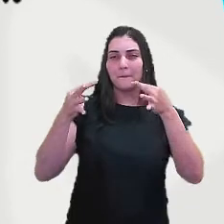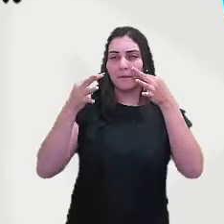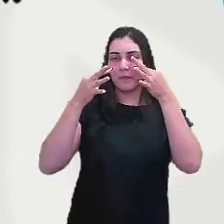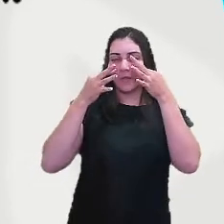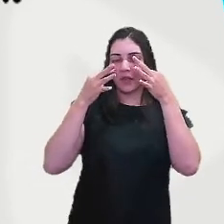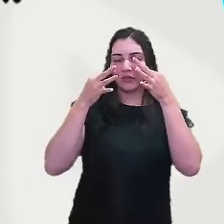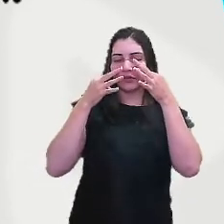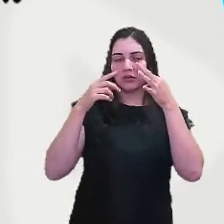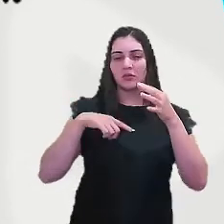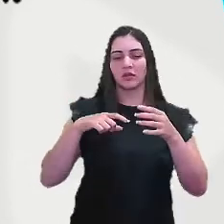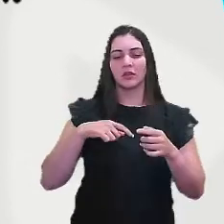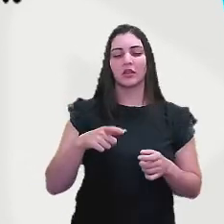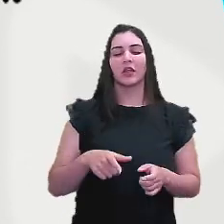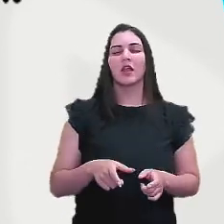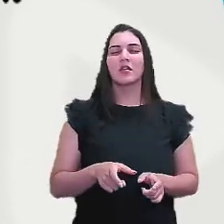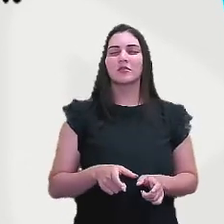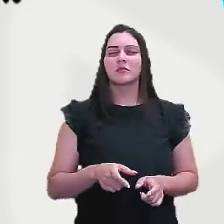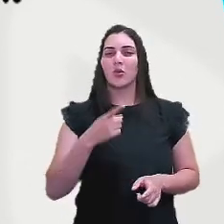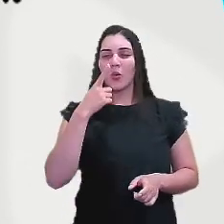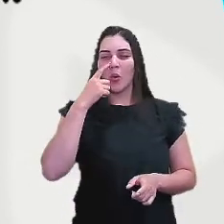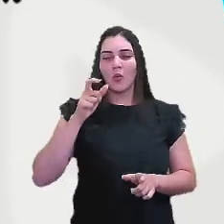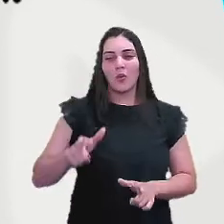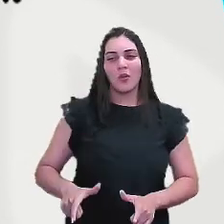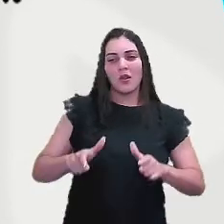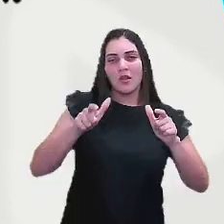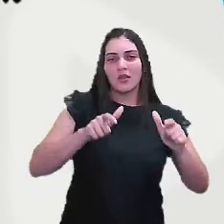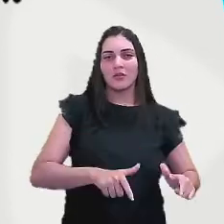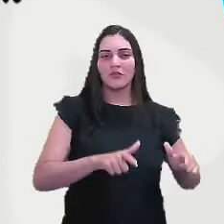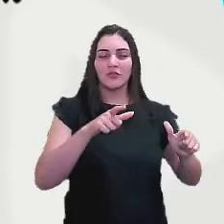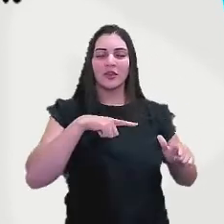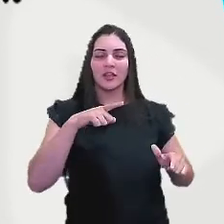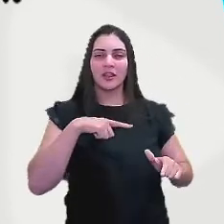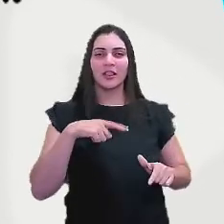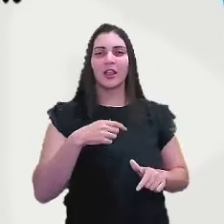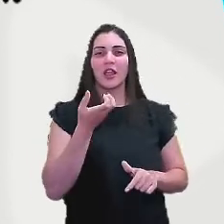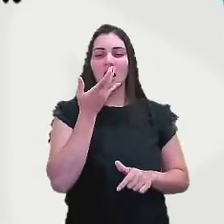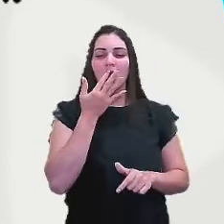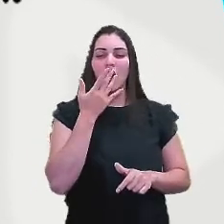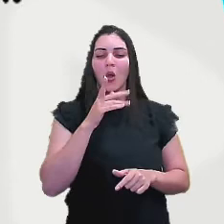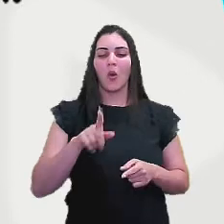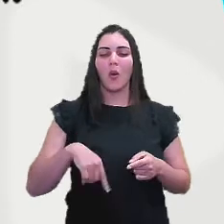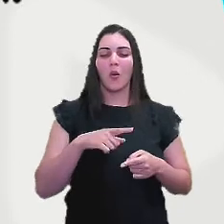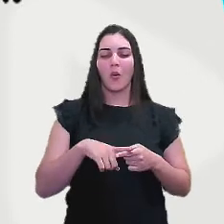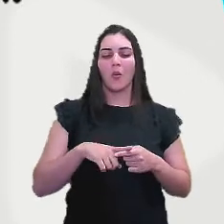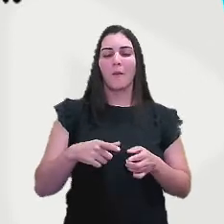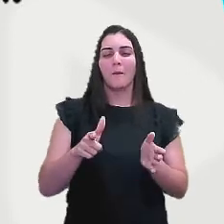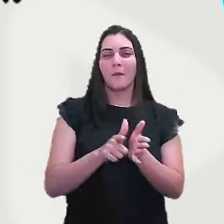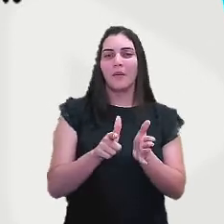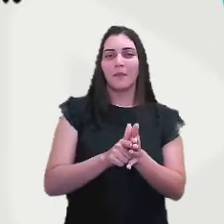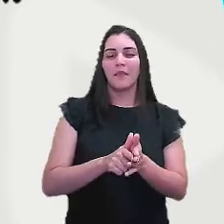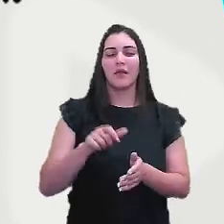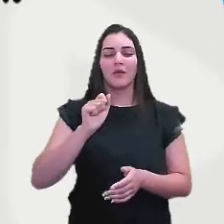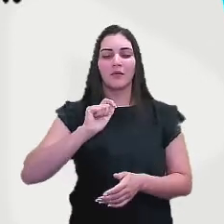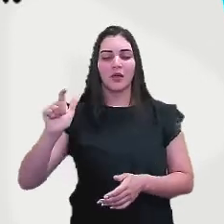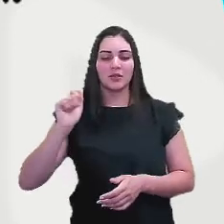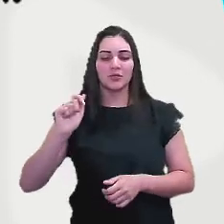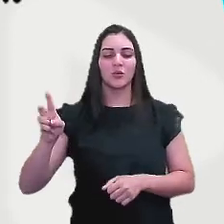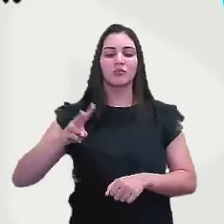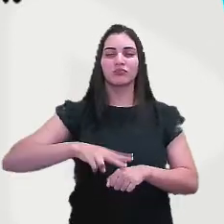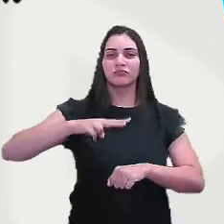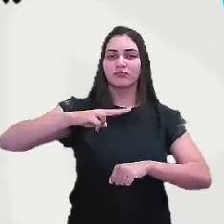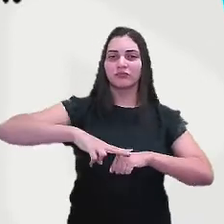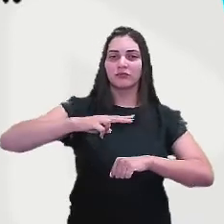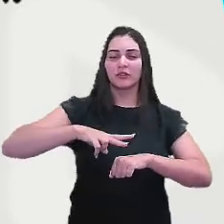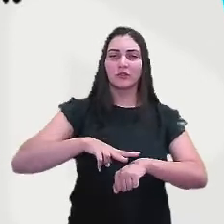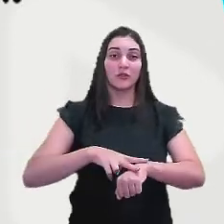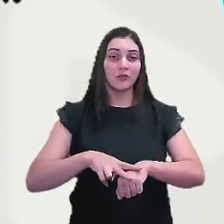naquela coleta seletiva que tem aquelas cozinhas, né? O amarelo, o metal, o papel, azul, o plástico vermelho e o vidro verde. Vê